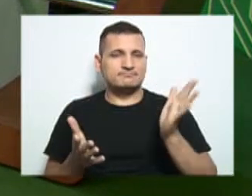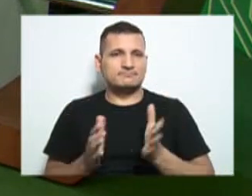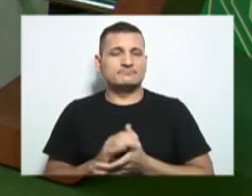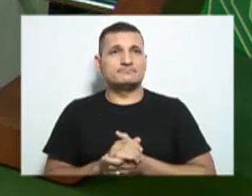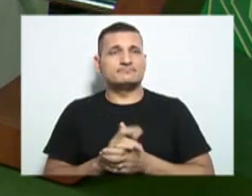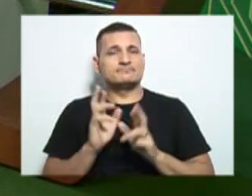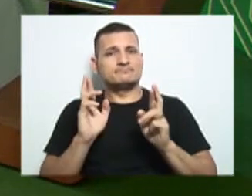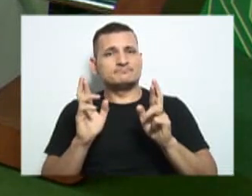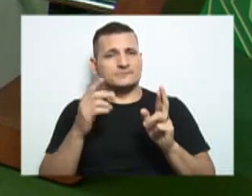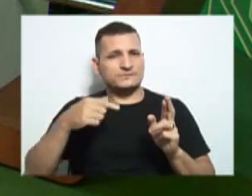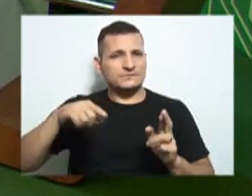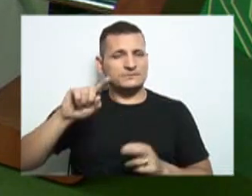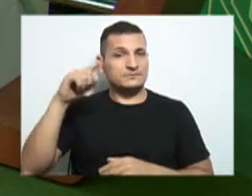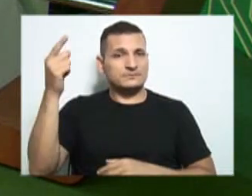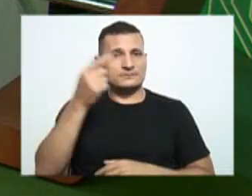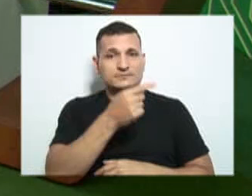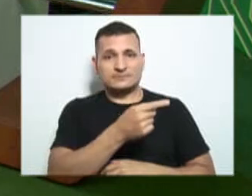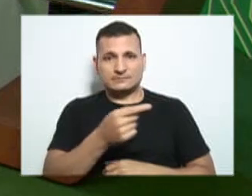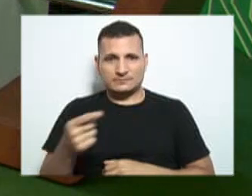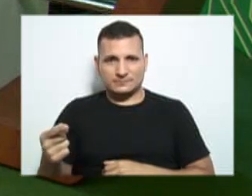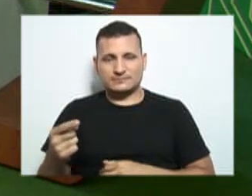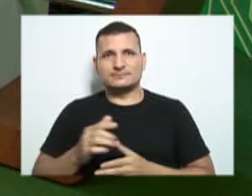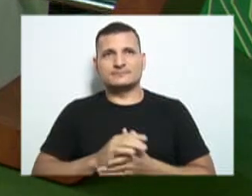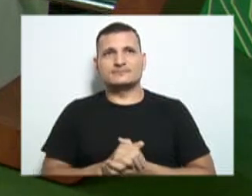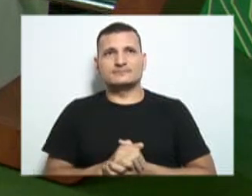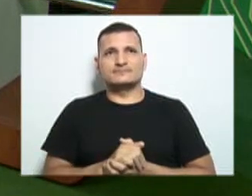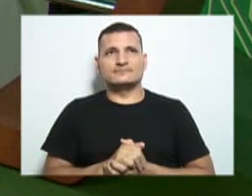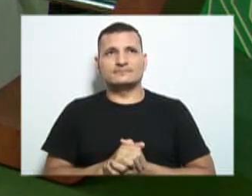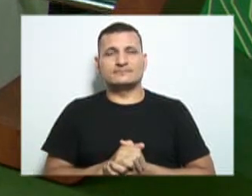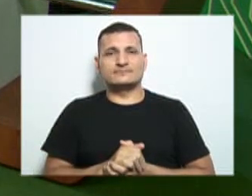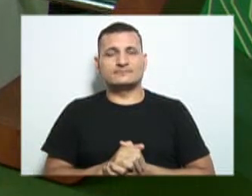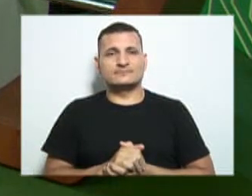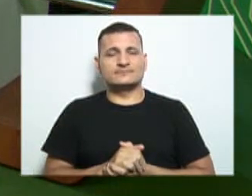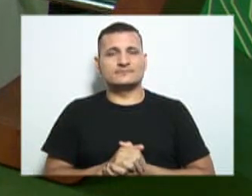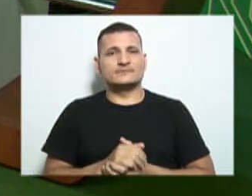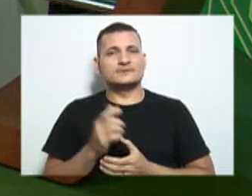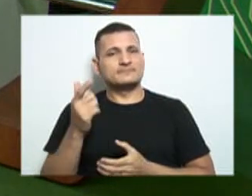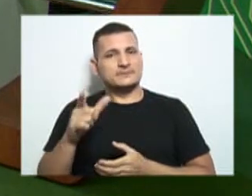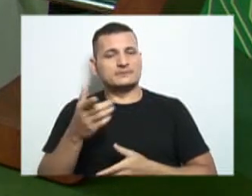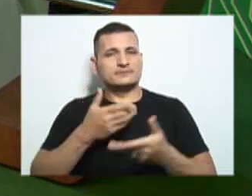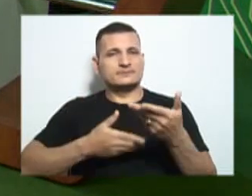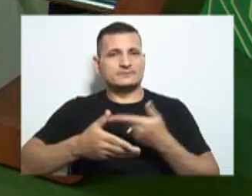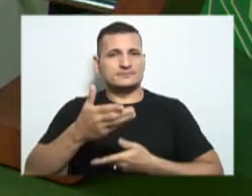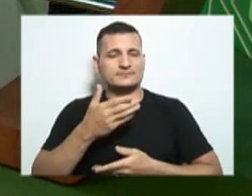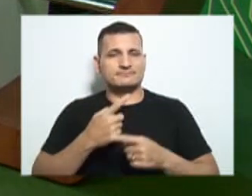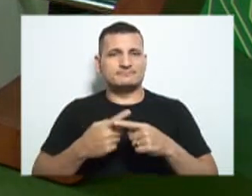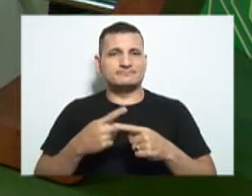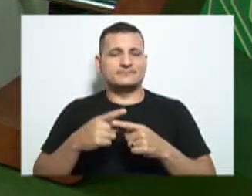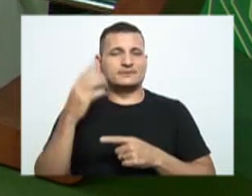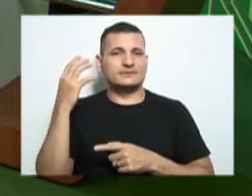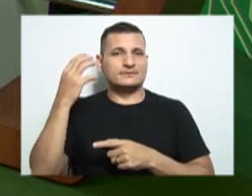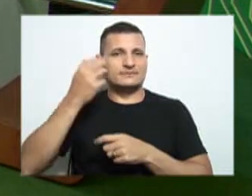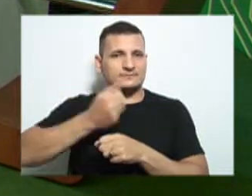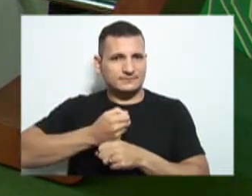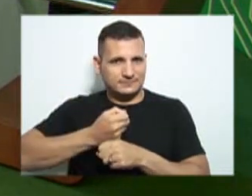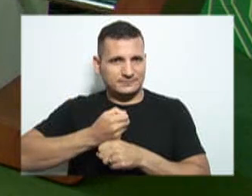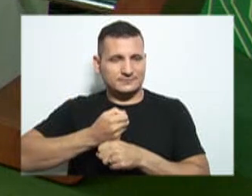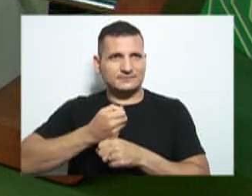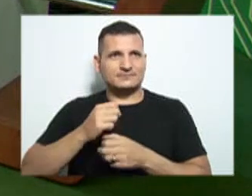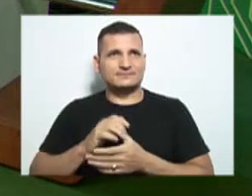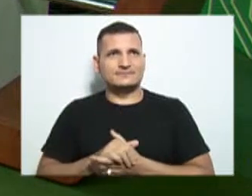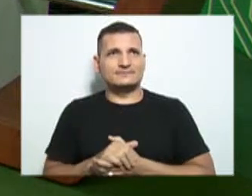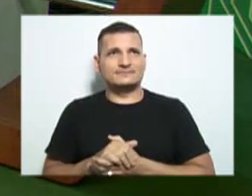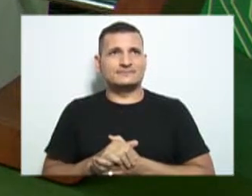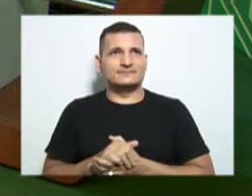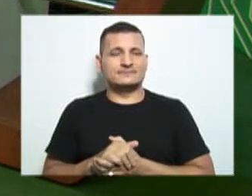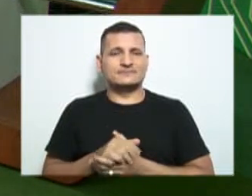Eu espero vocês na próxima semana com mais participações, já que é a nossa revisão, certo? E